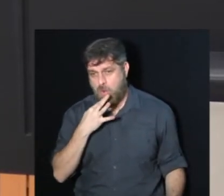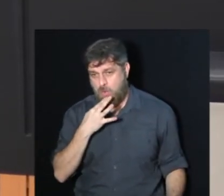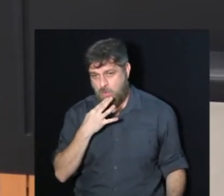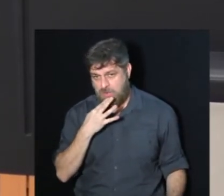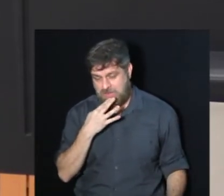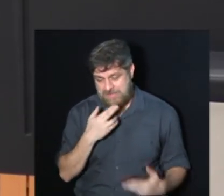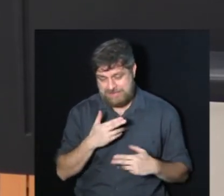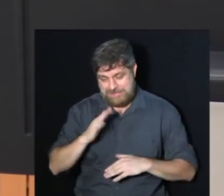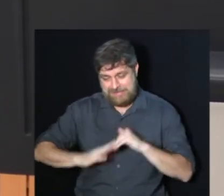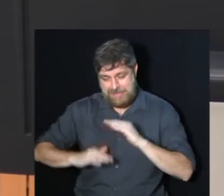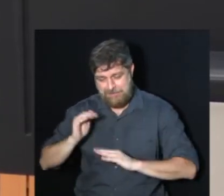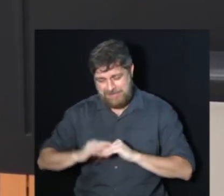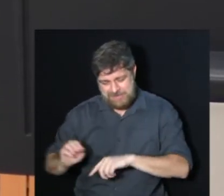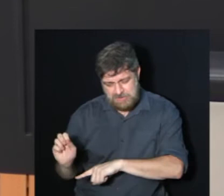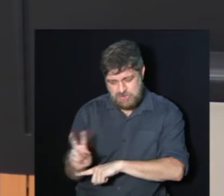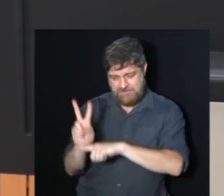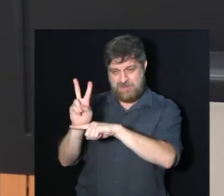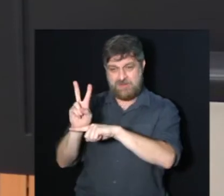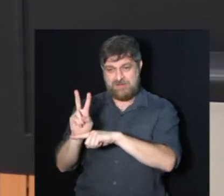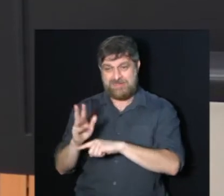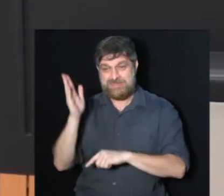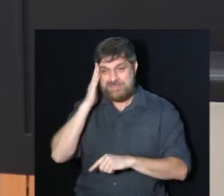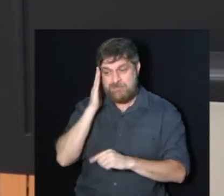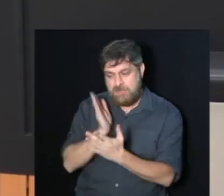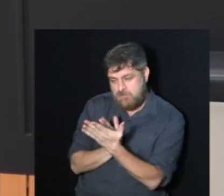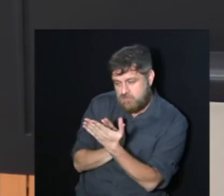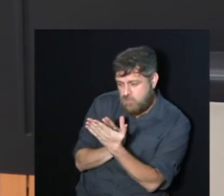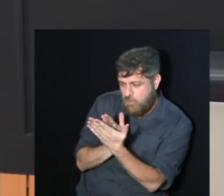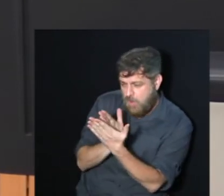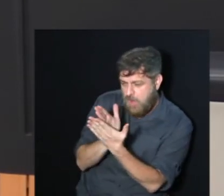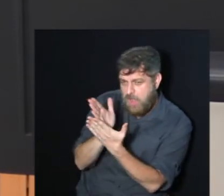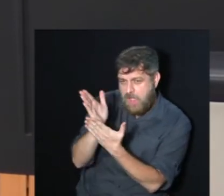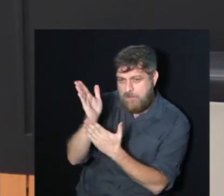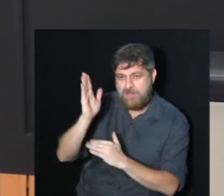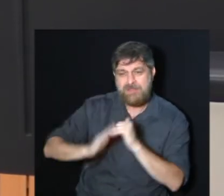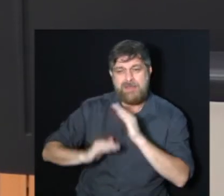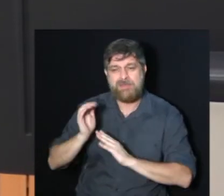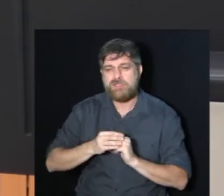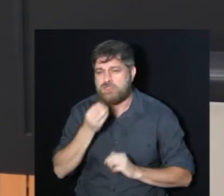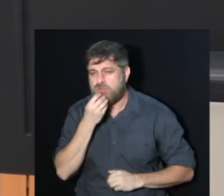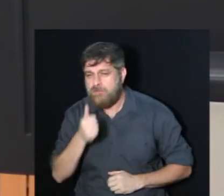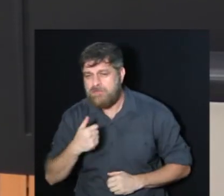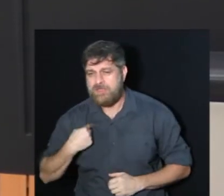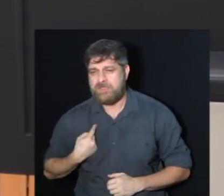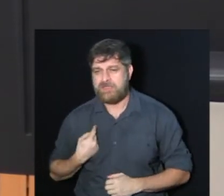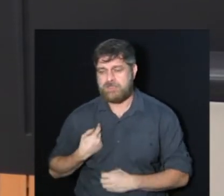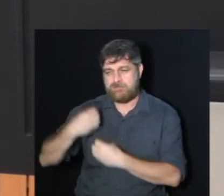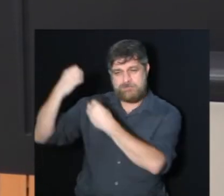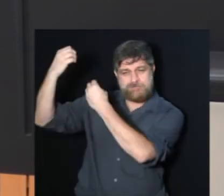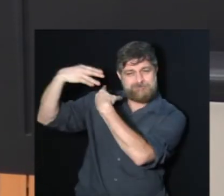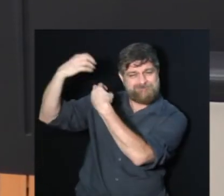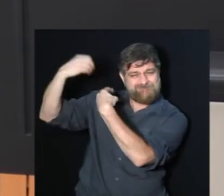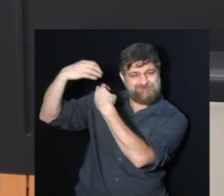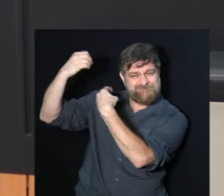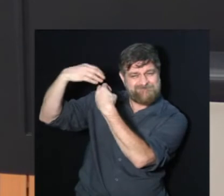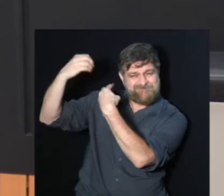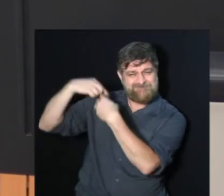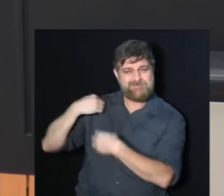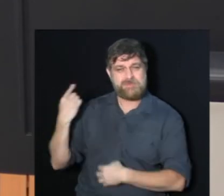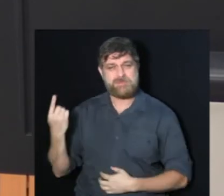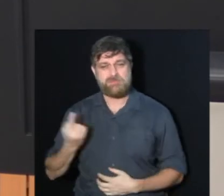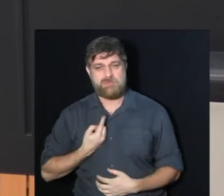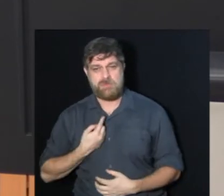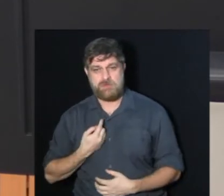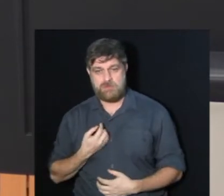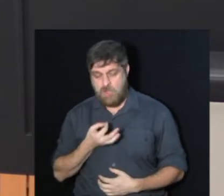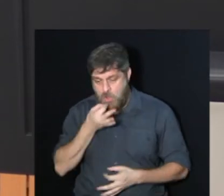virtudes, conhecedores do caminho do bem, que tanto nos ensinam as entidades, nós, como